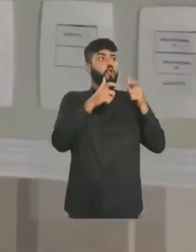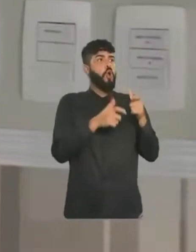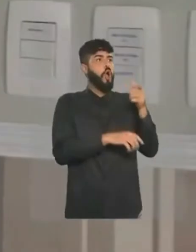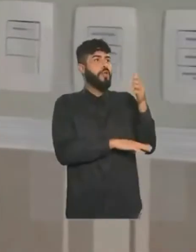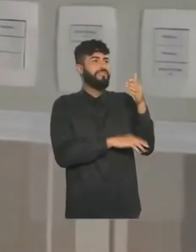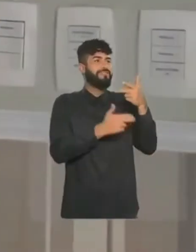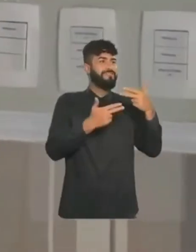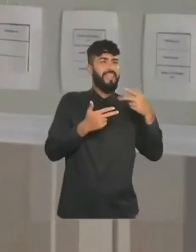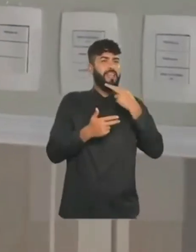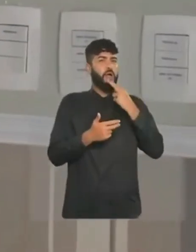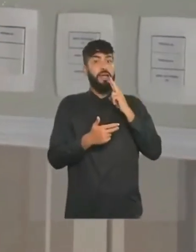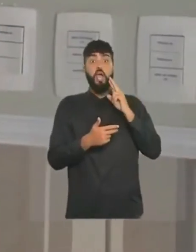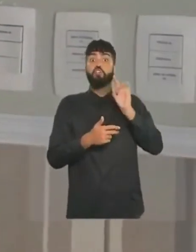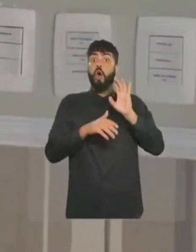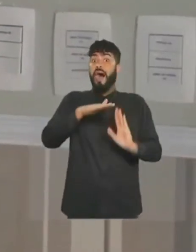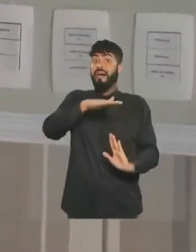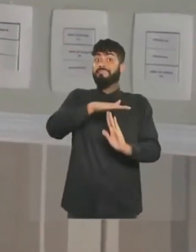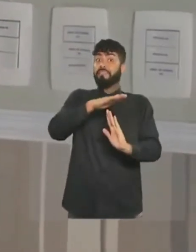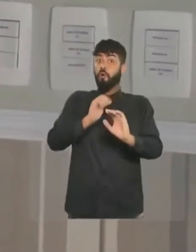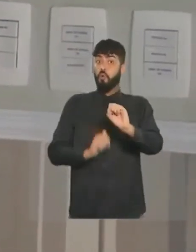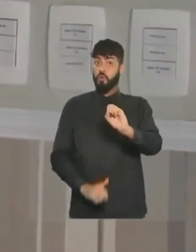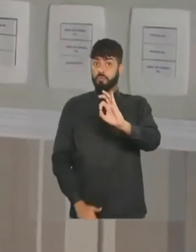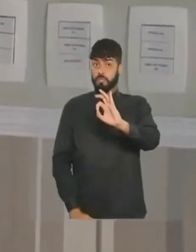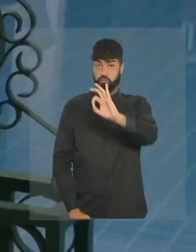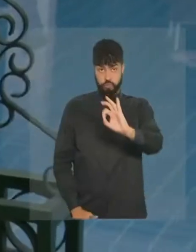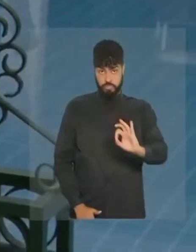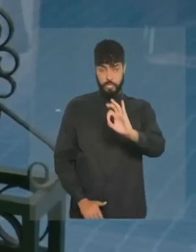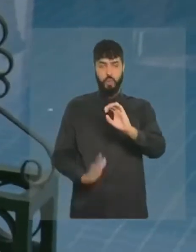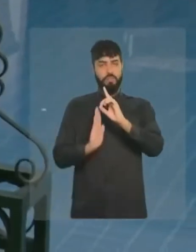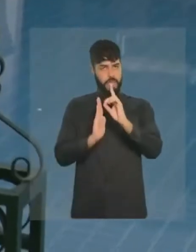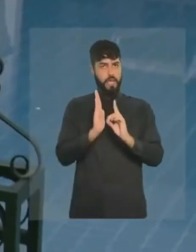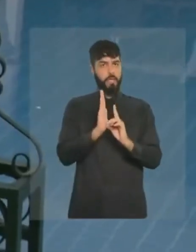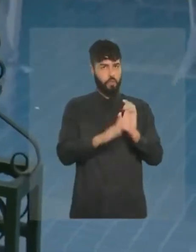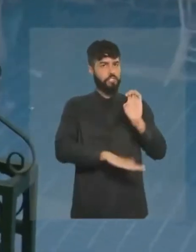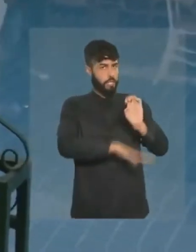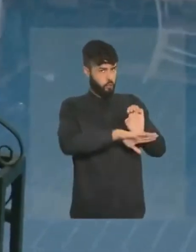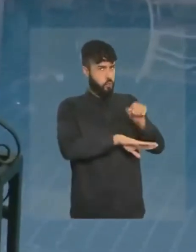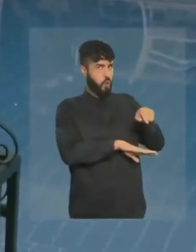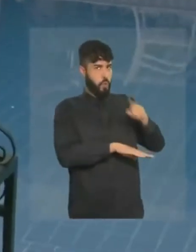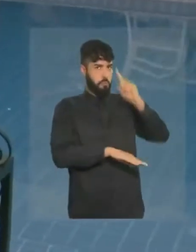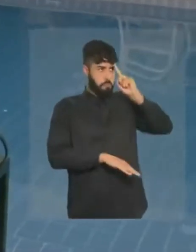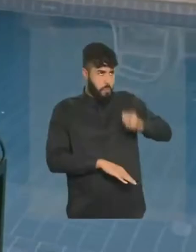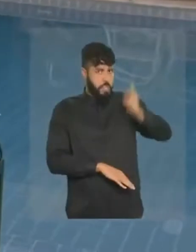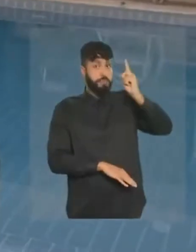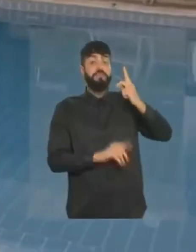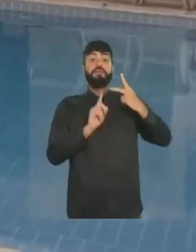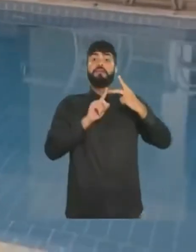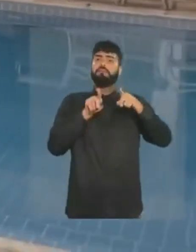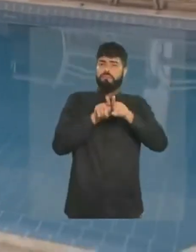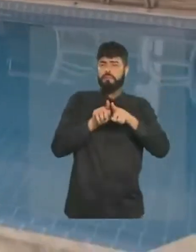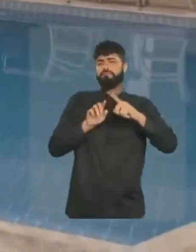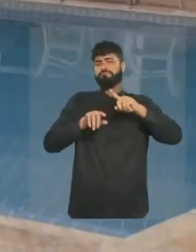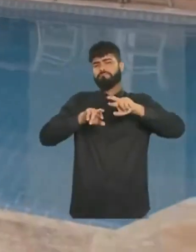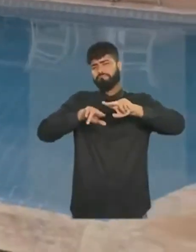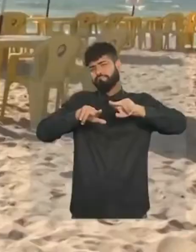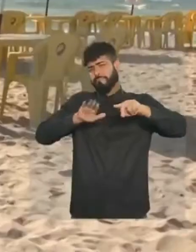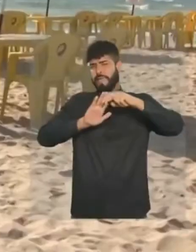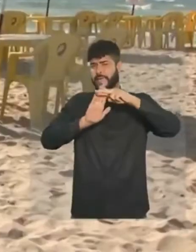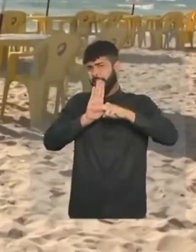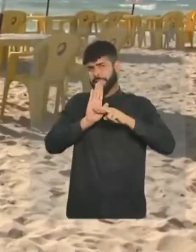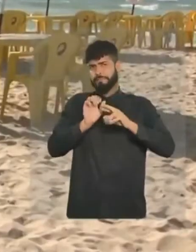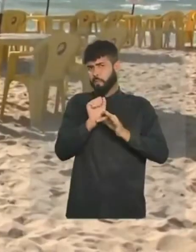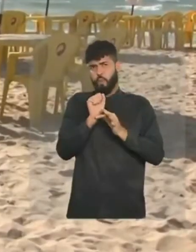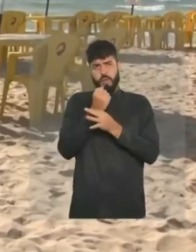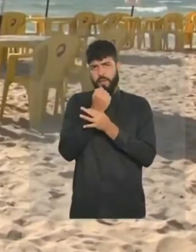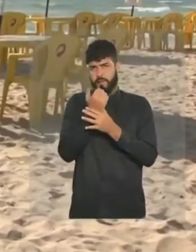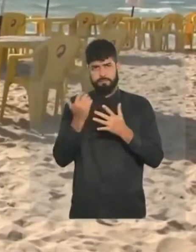80% de sua capacidade de clientes, segundo o decreto estadual, e, claro, garantir todos os protocolos de segurança sanitária. Uma